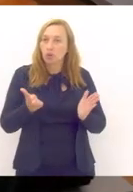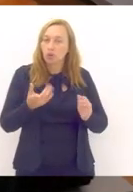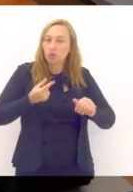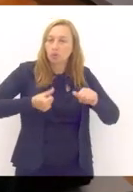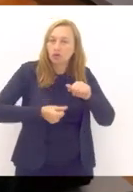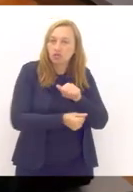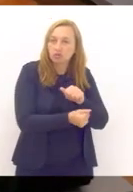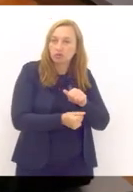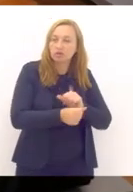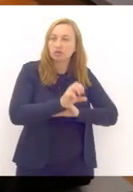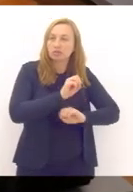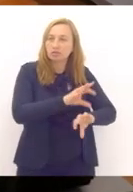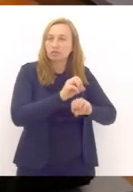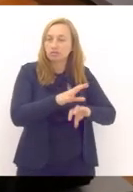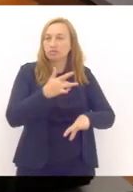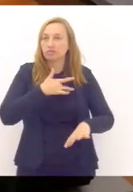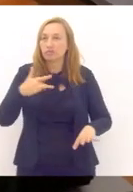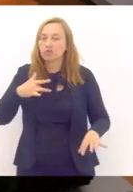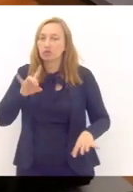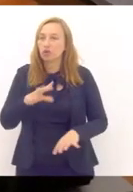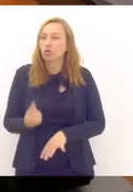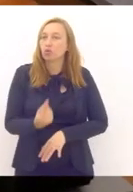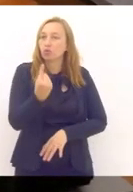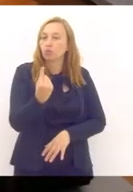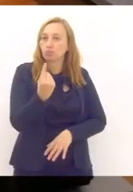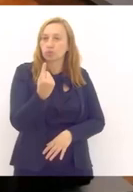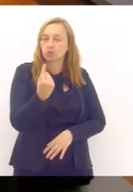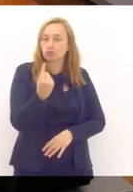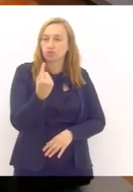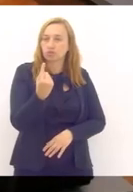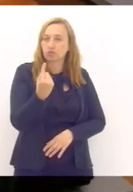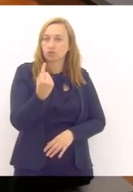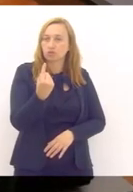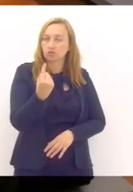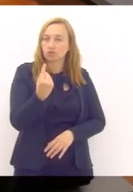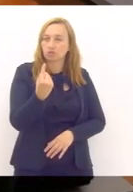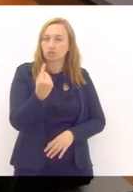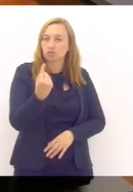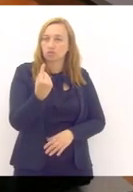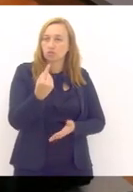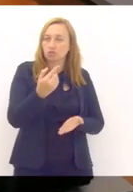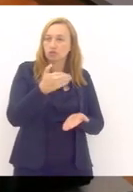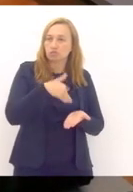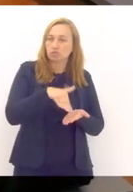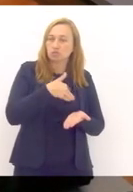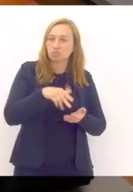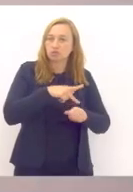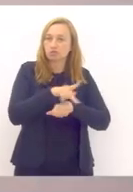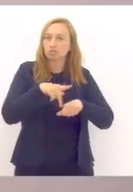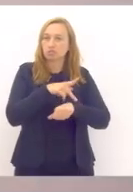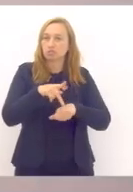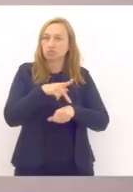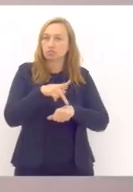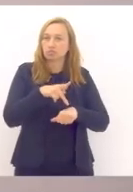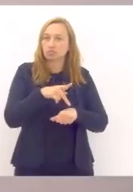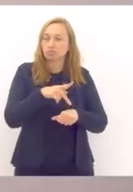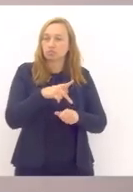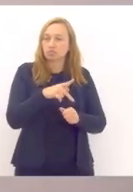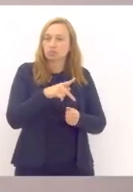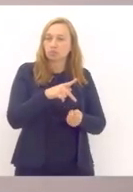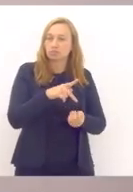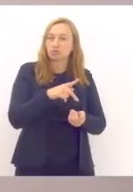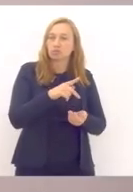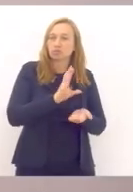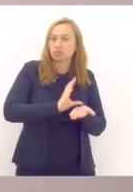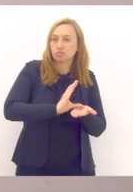educação, nós somos o único, deixa eu dizer claro, o único ente no país em que os recursos financeiros de